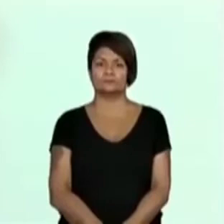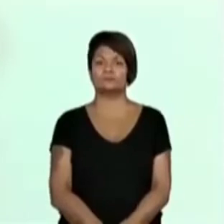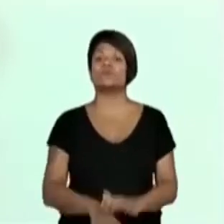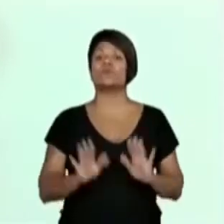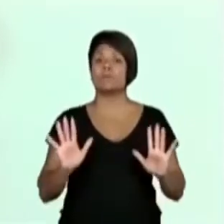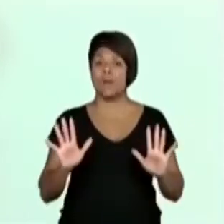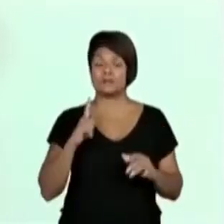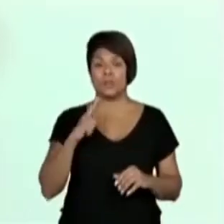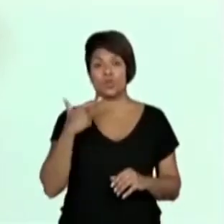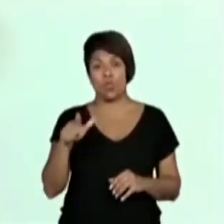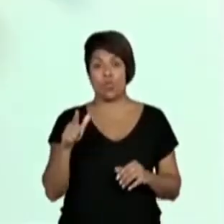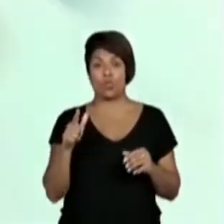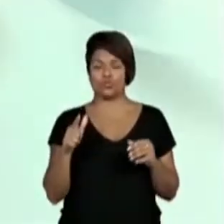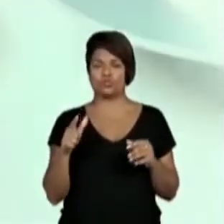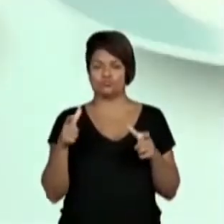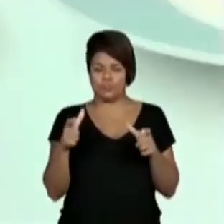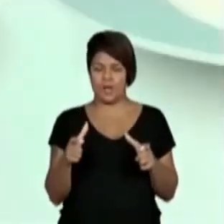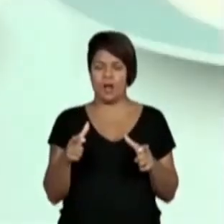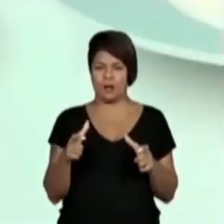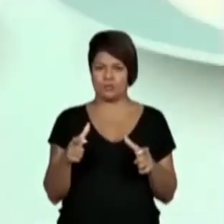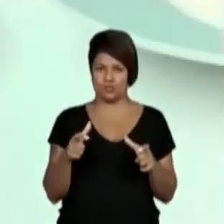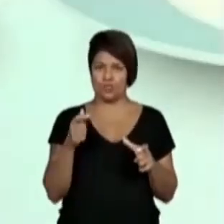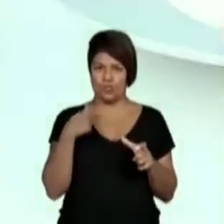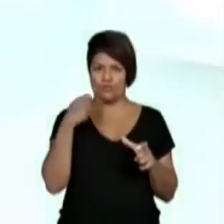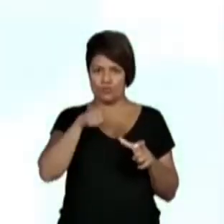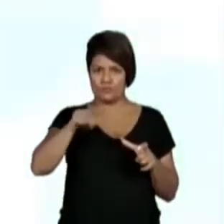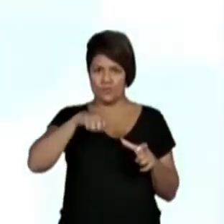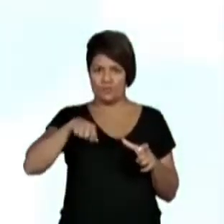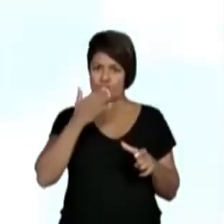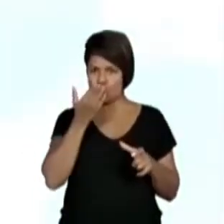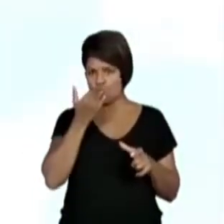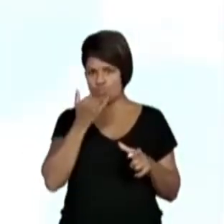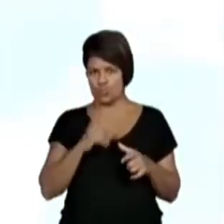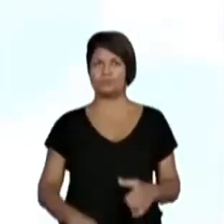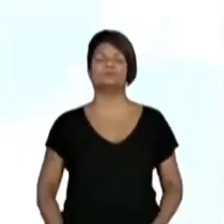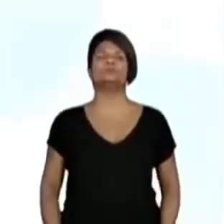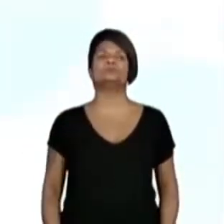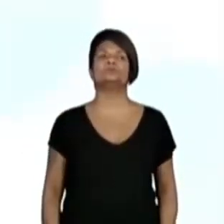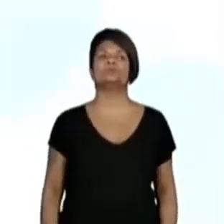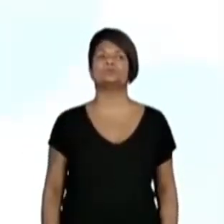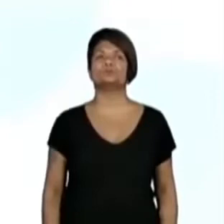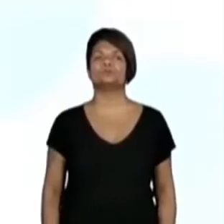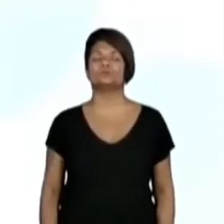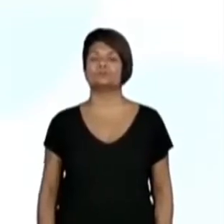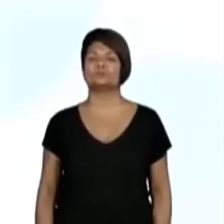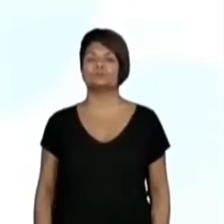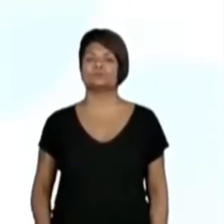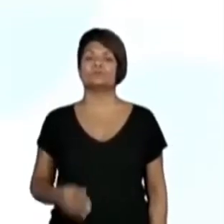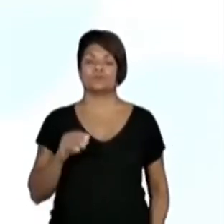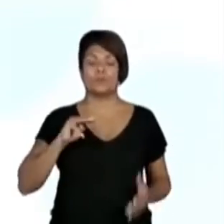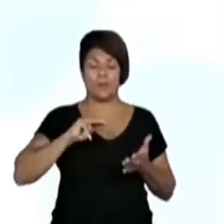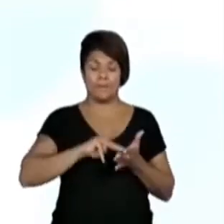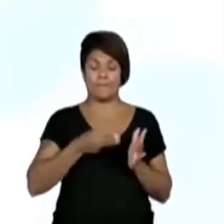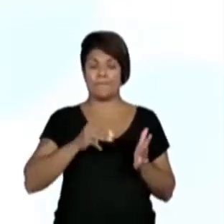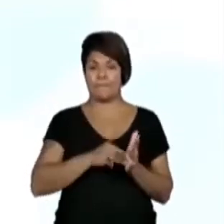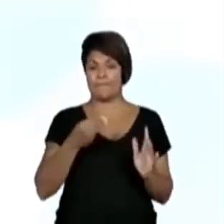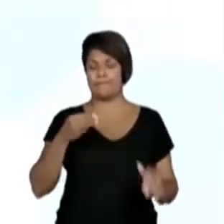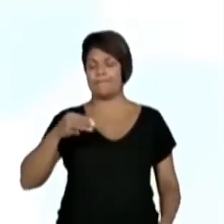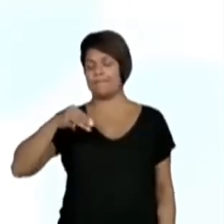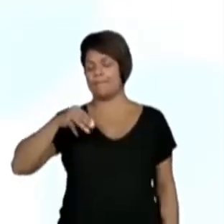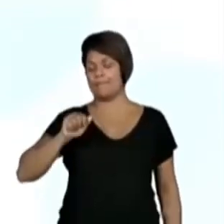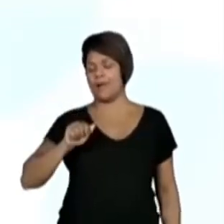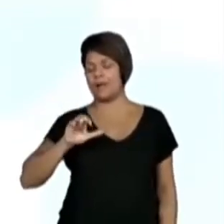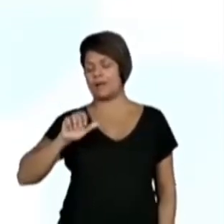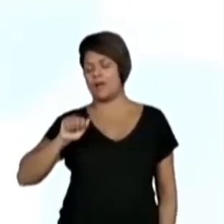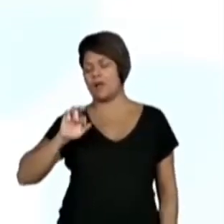prato para escrever aqui ao lado, e é um prato que apareceu ali no chat, que é macarronada.